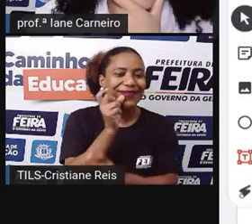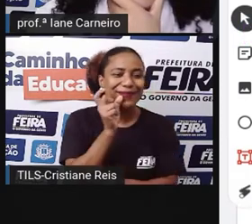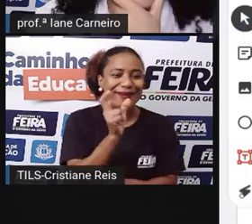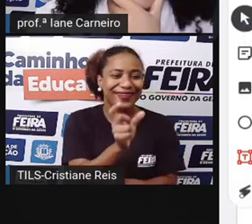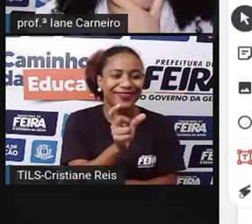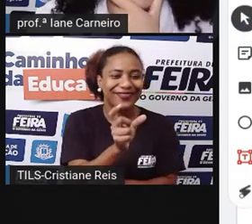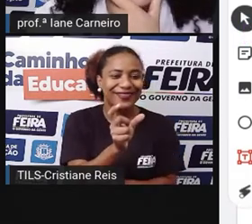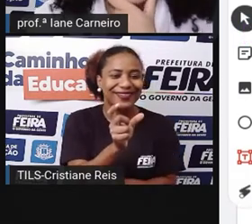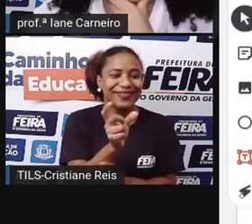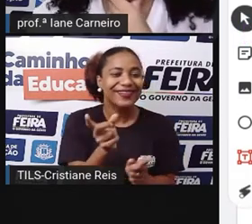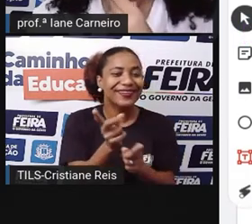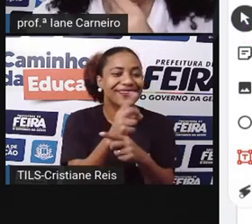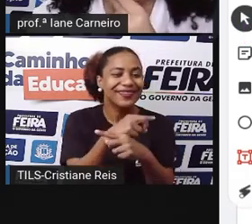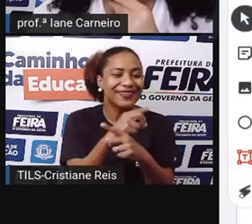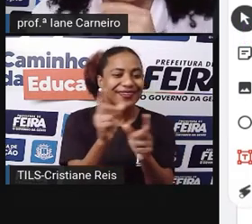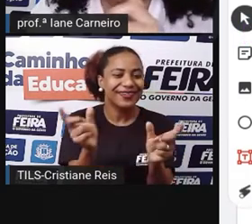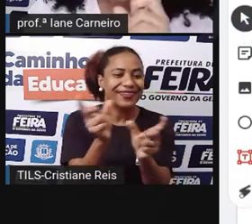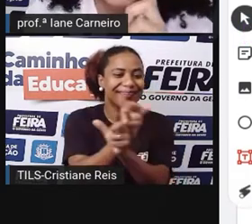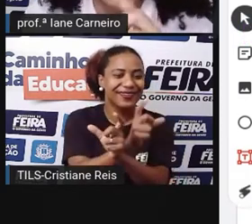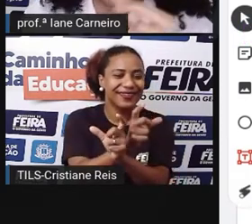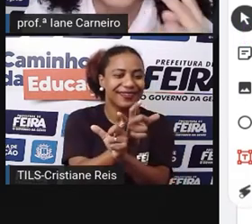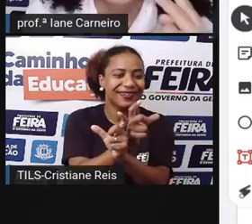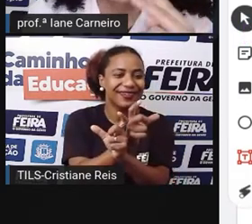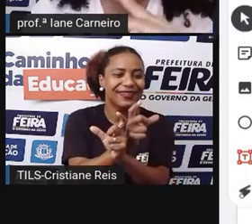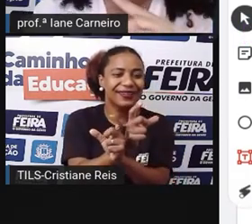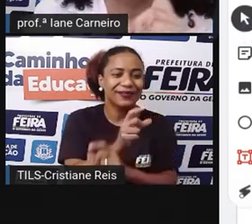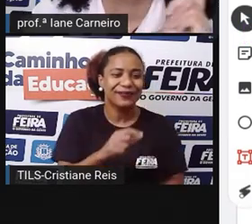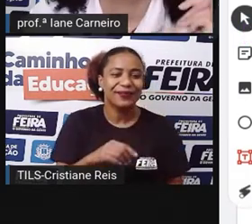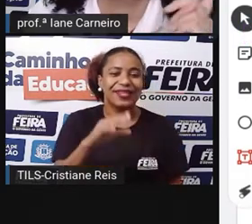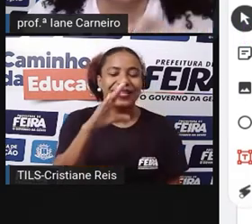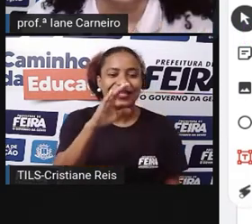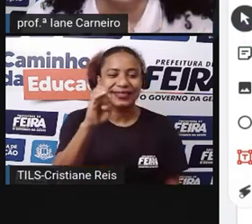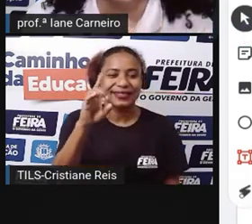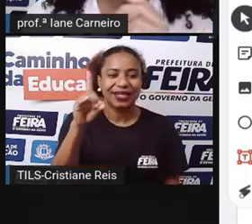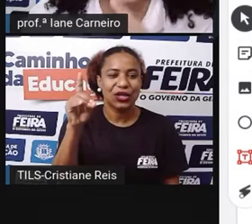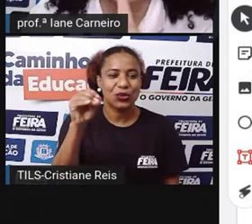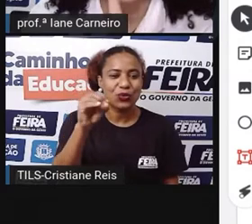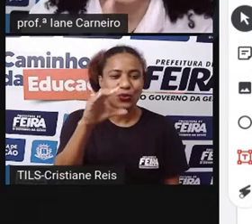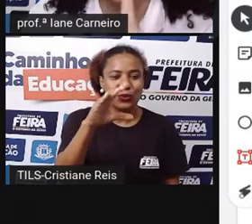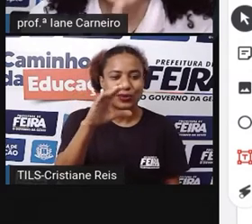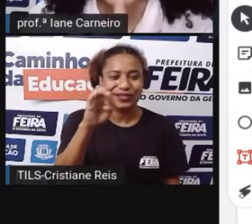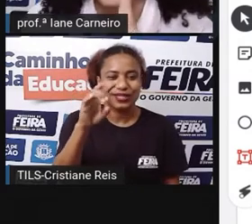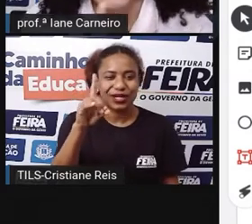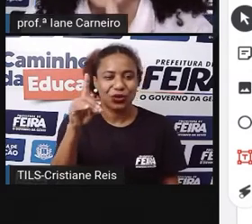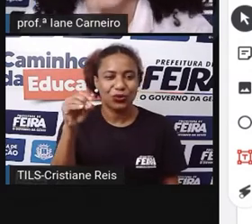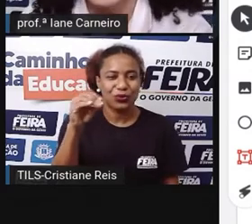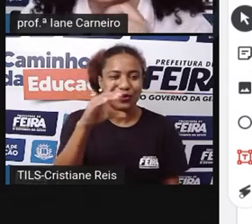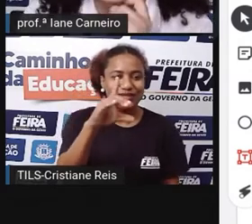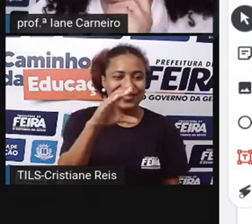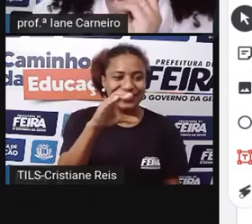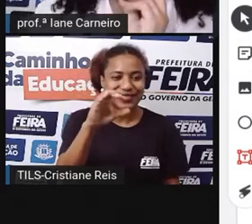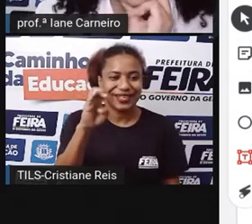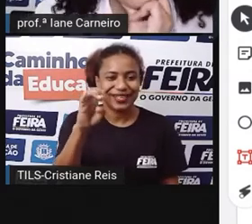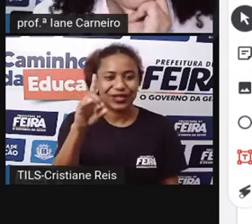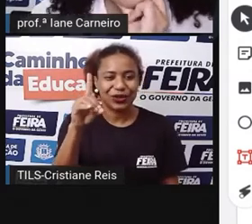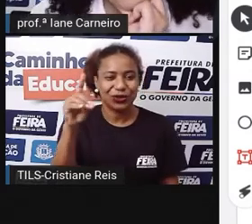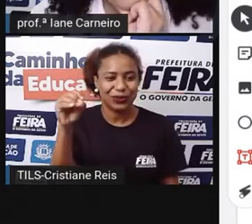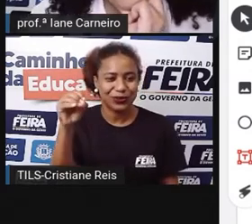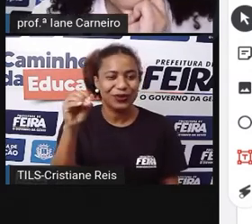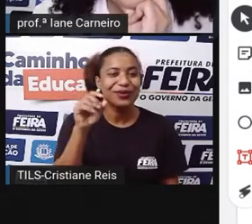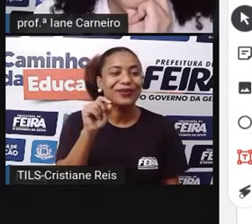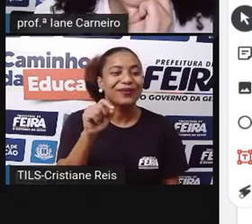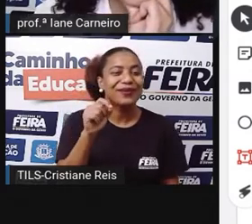gente vai formar? Vamos ler, ver? Fala aí cedo várias vezes. Cedo, cedo, cedo, cedo, cedo. Qual